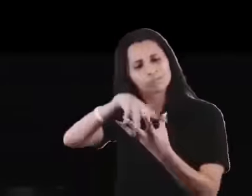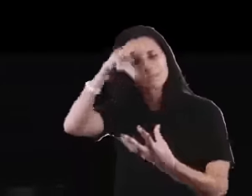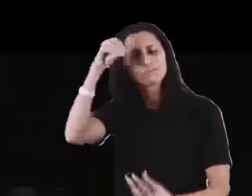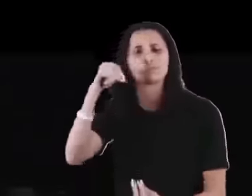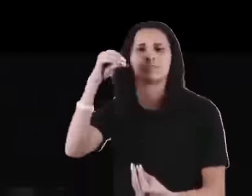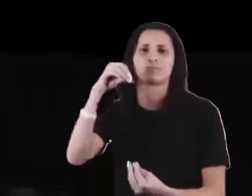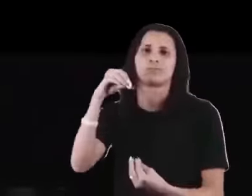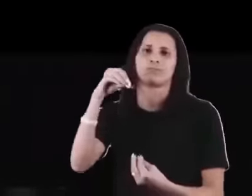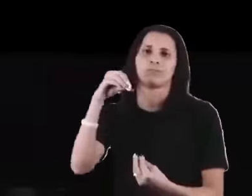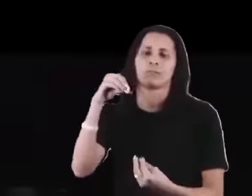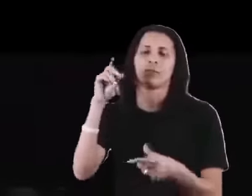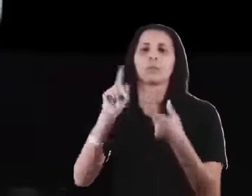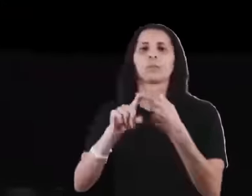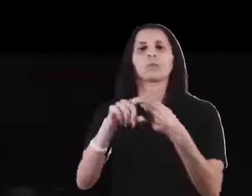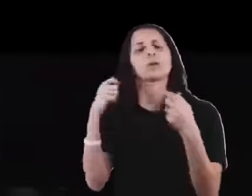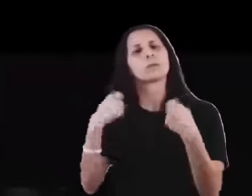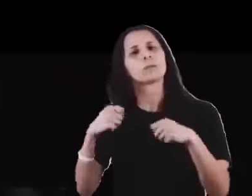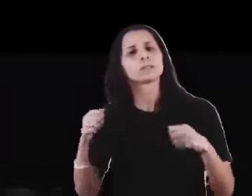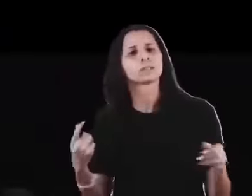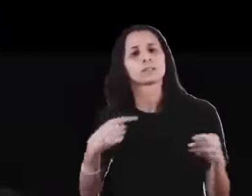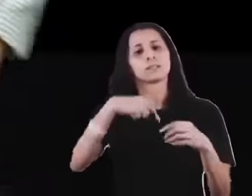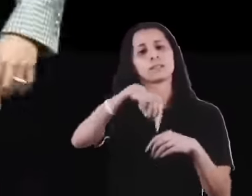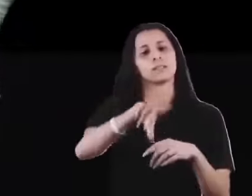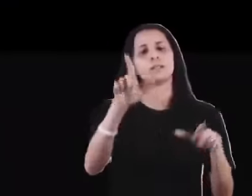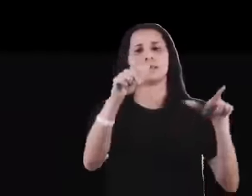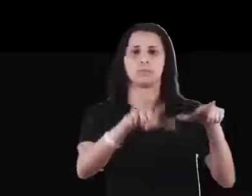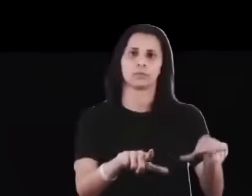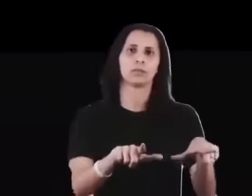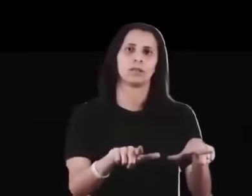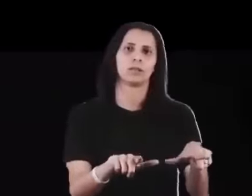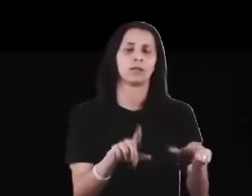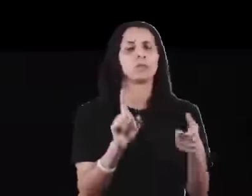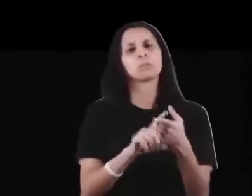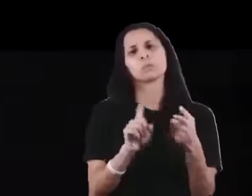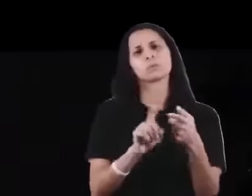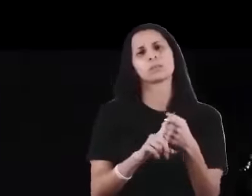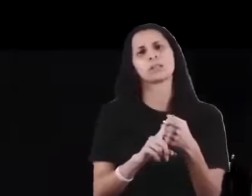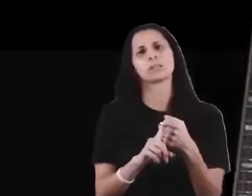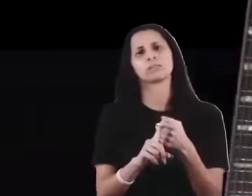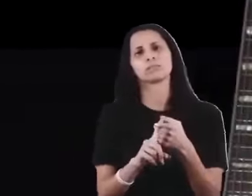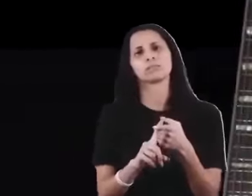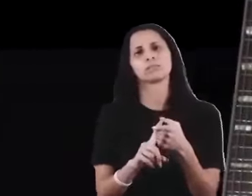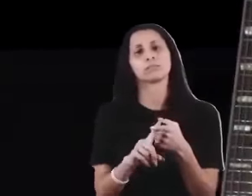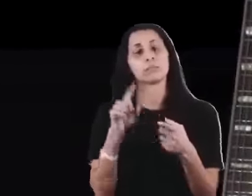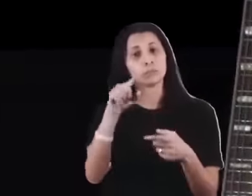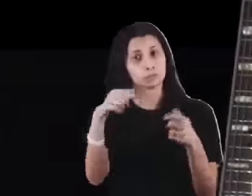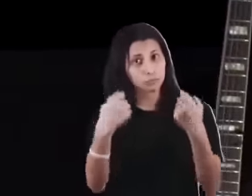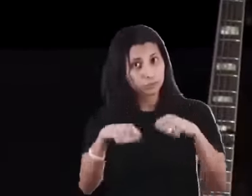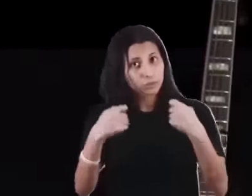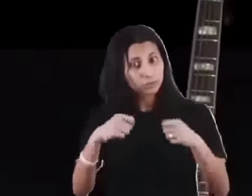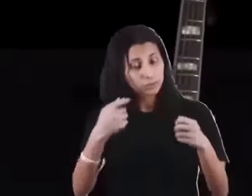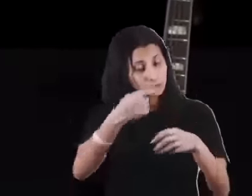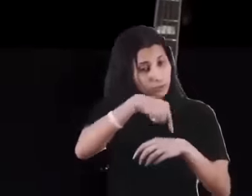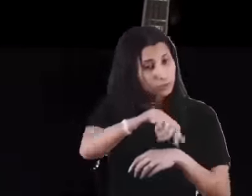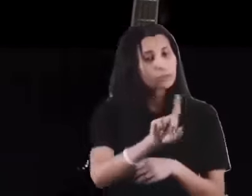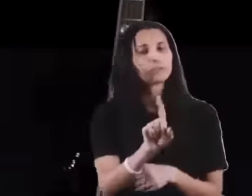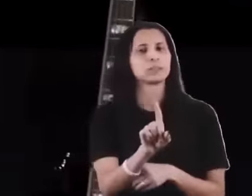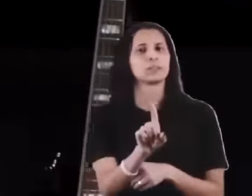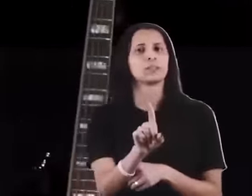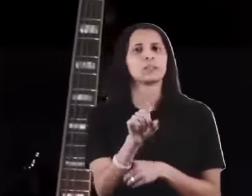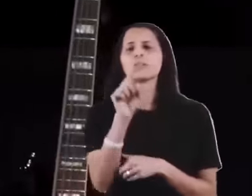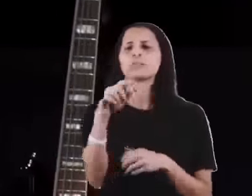para ir até a fonte porque também não adianta de nada não sei se levantar e ficar parado ali tá é uma gente adianta minha